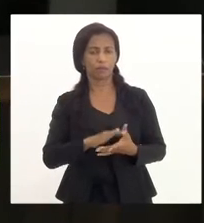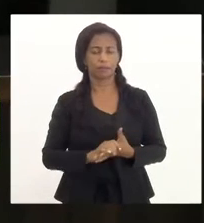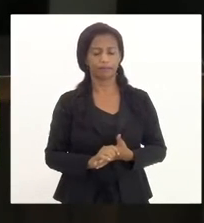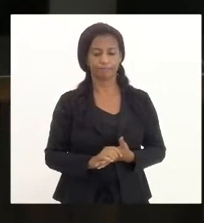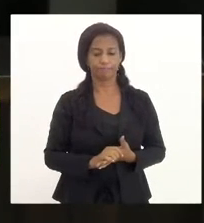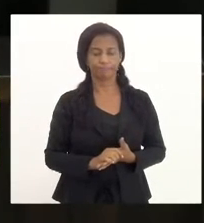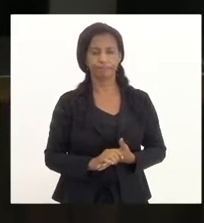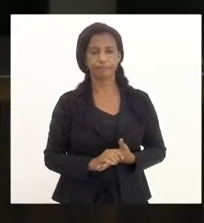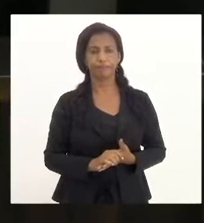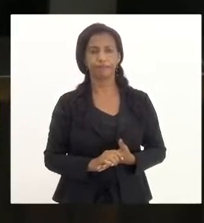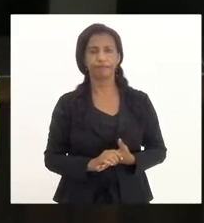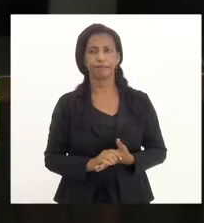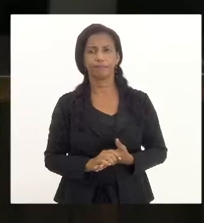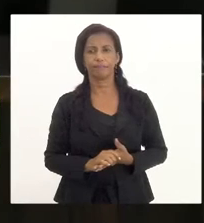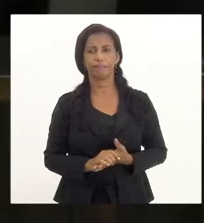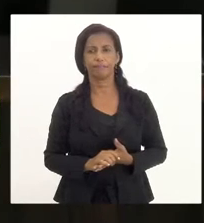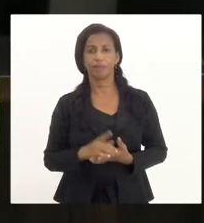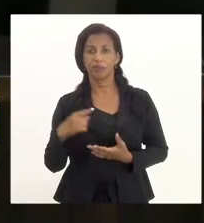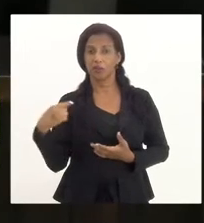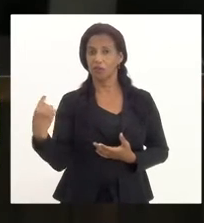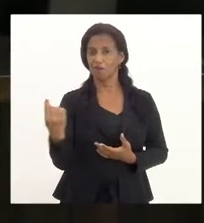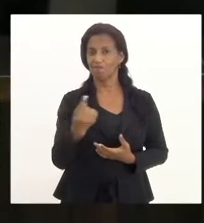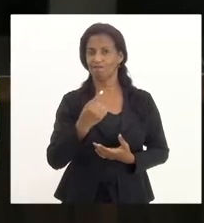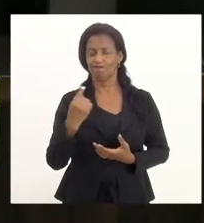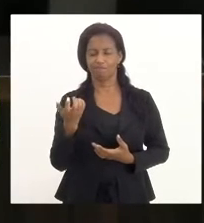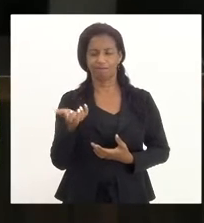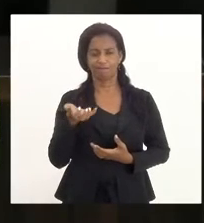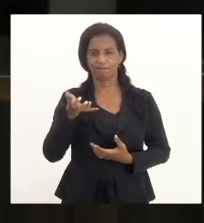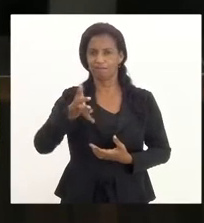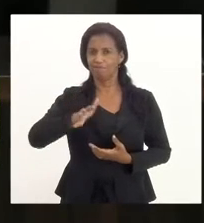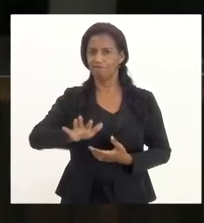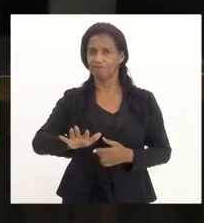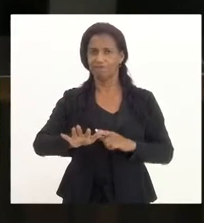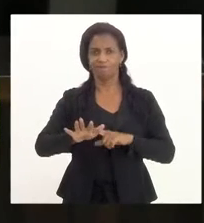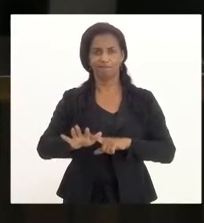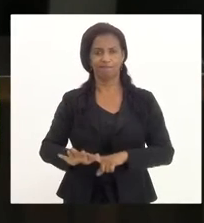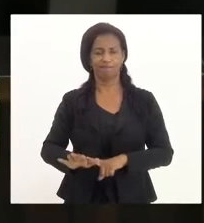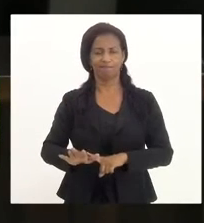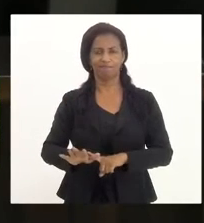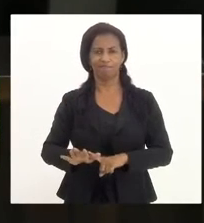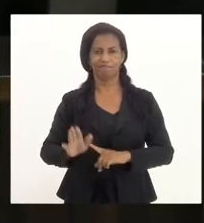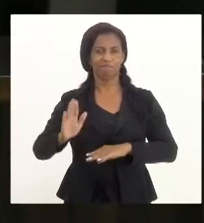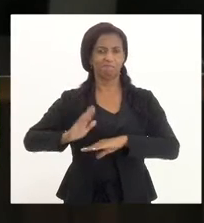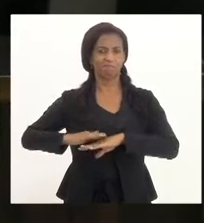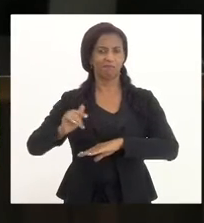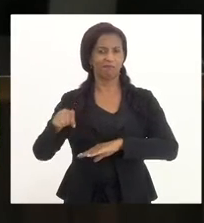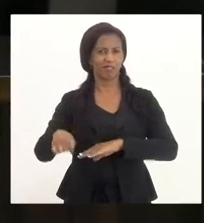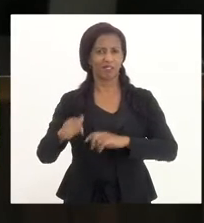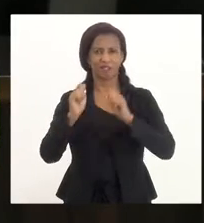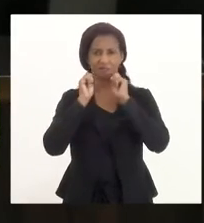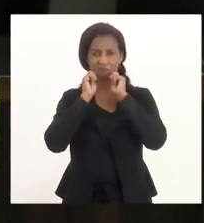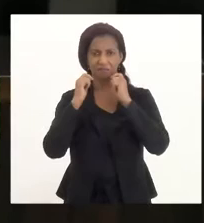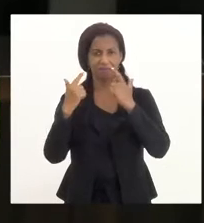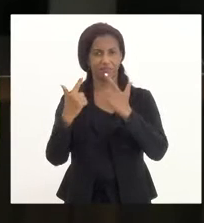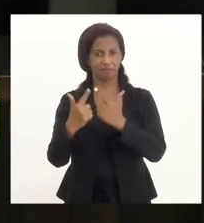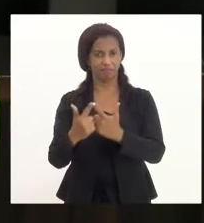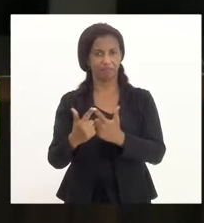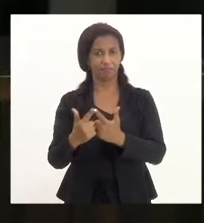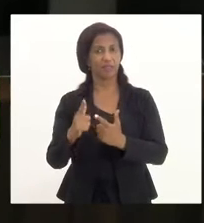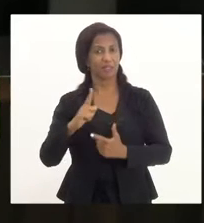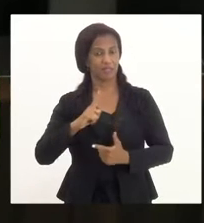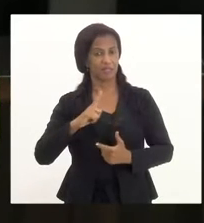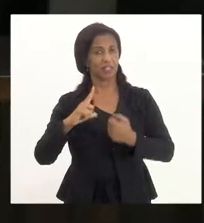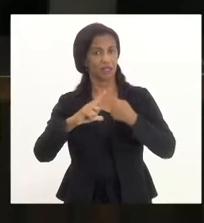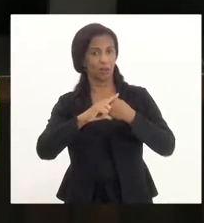o que nós não desejamos mais aqui no Parlamento e tem até